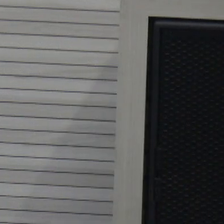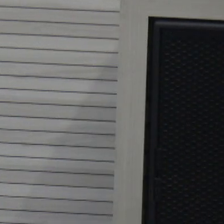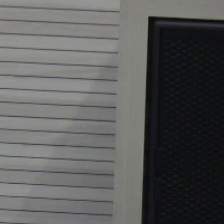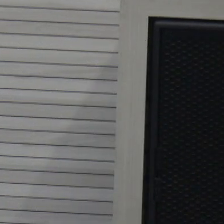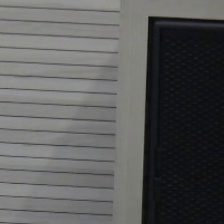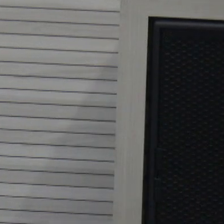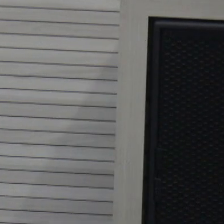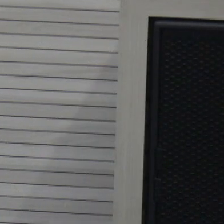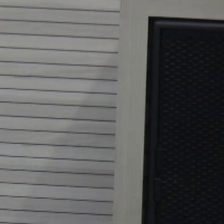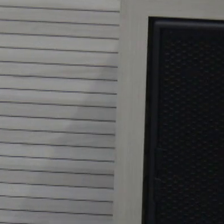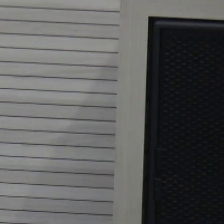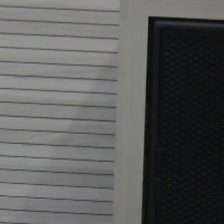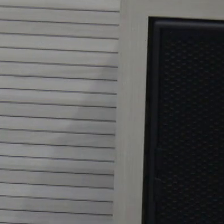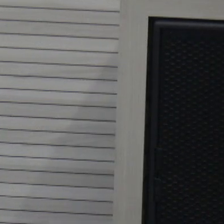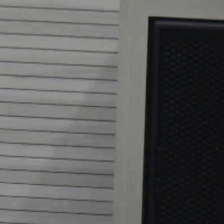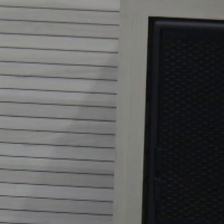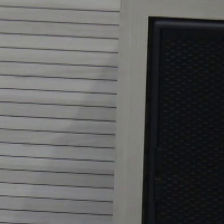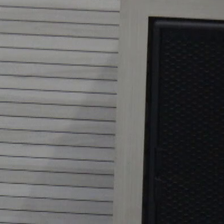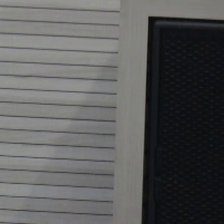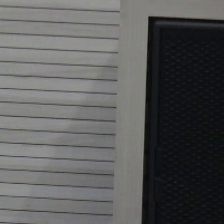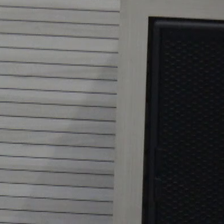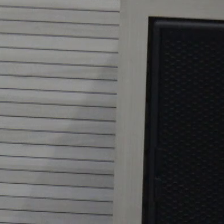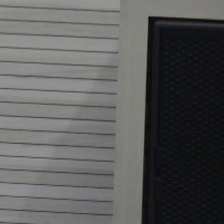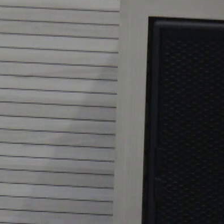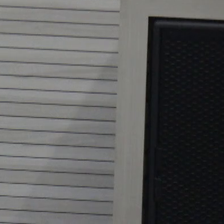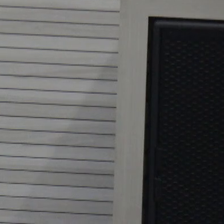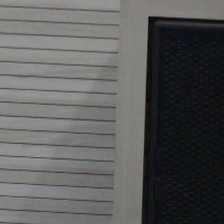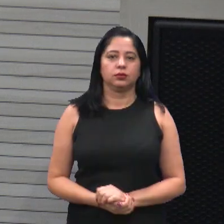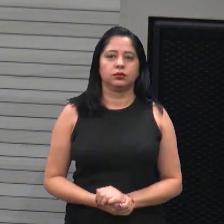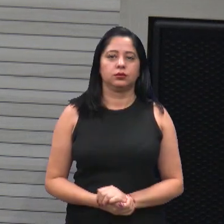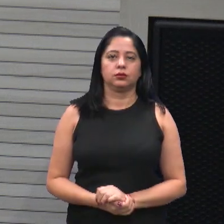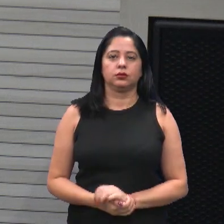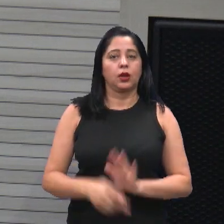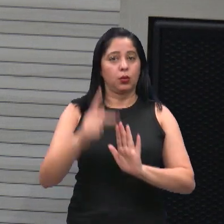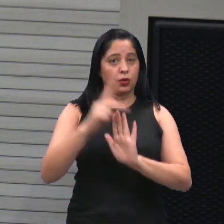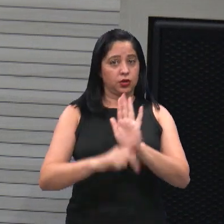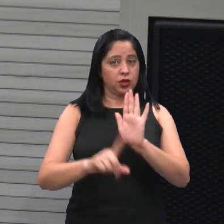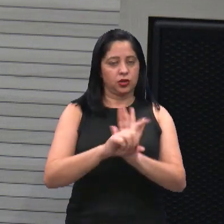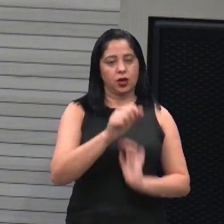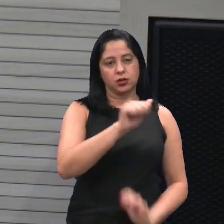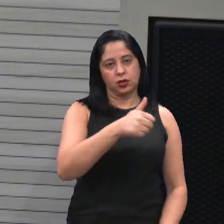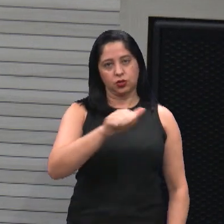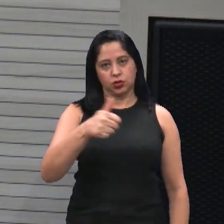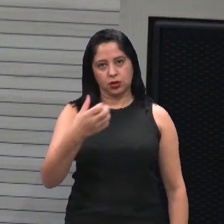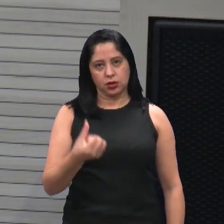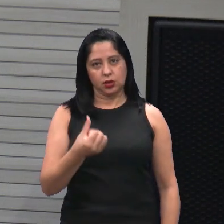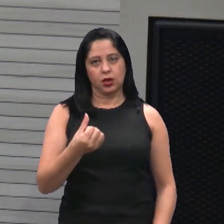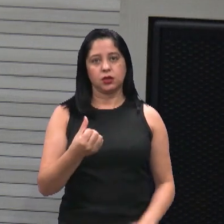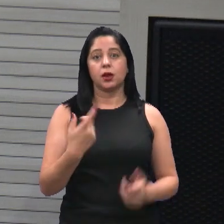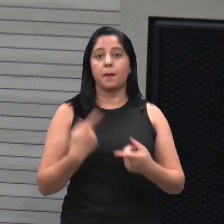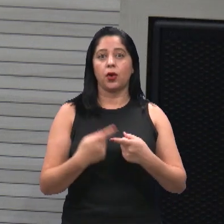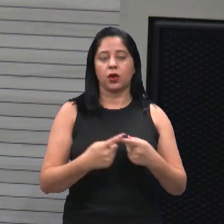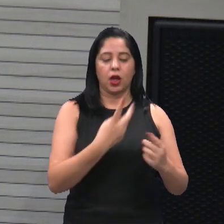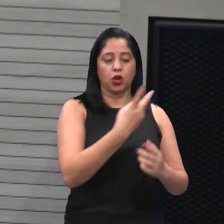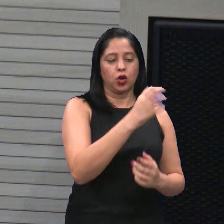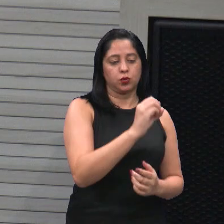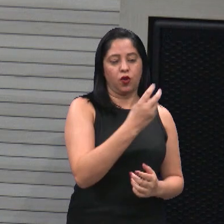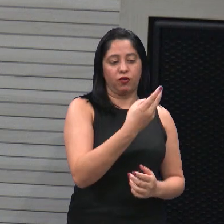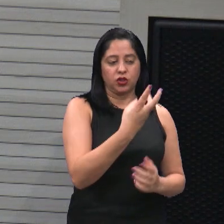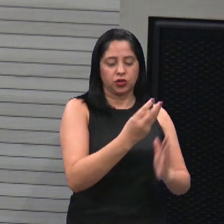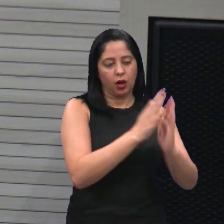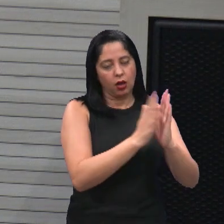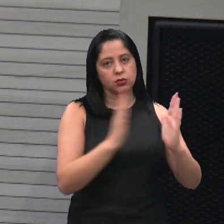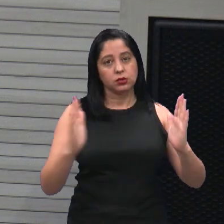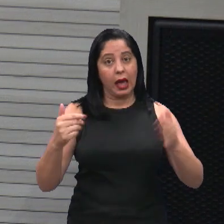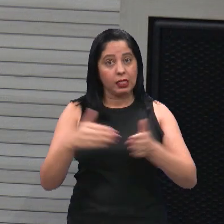de 2023, onde, desde 2023, já buscávamos essa solução, que